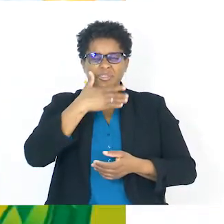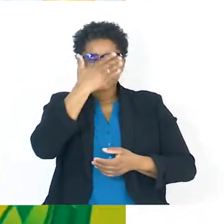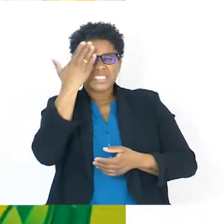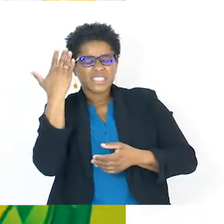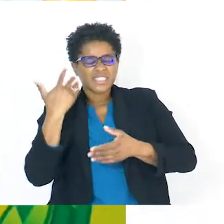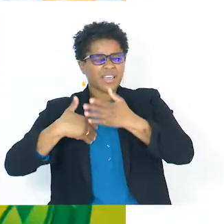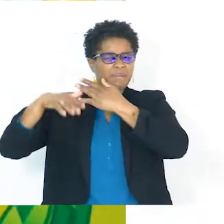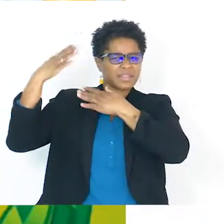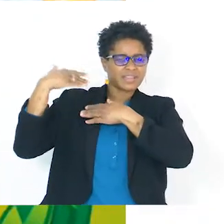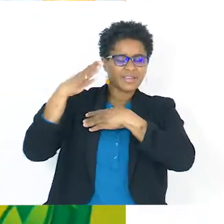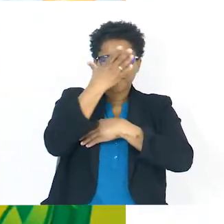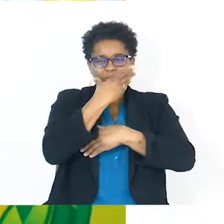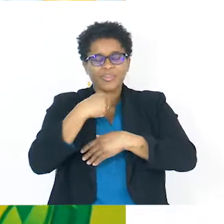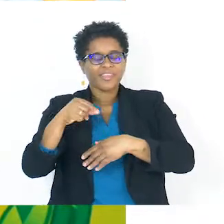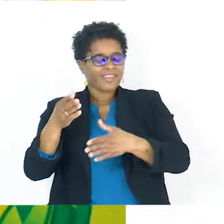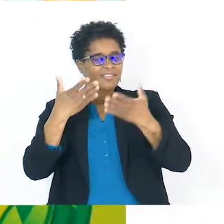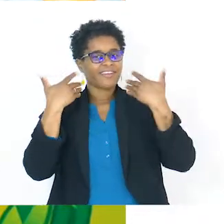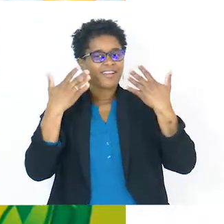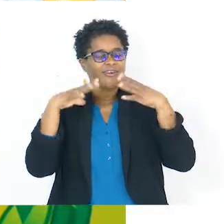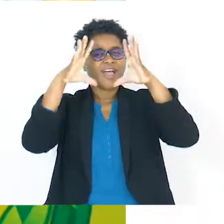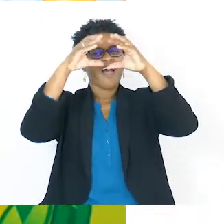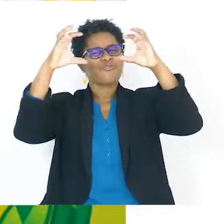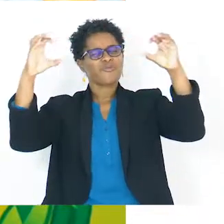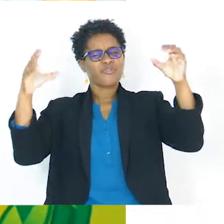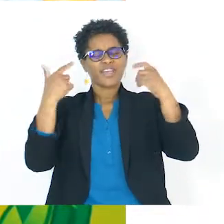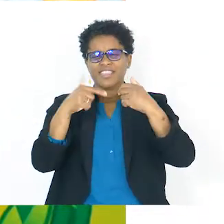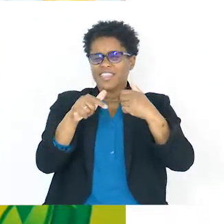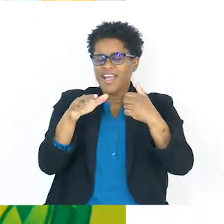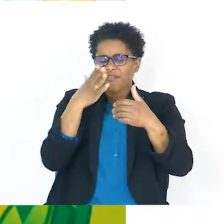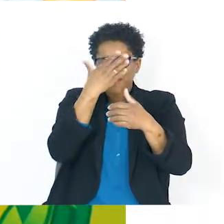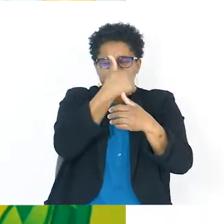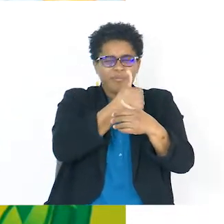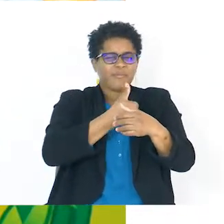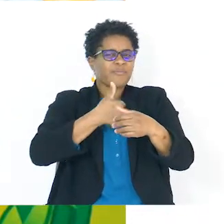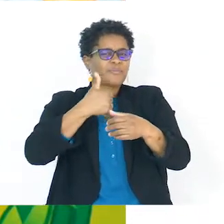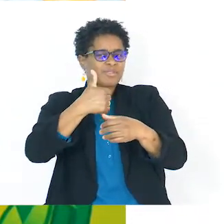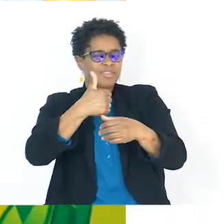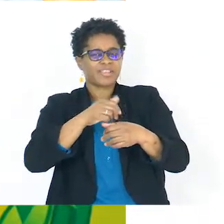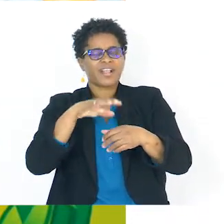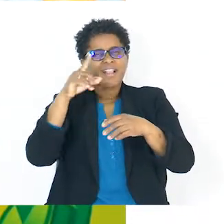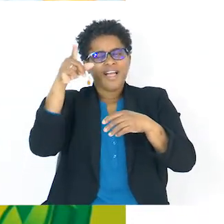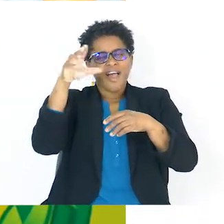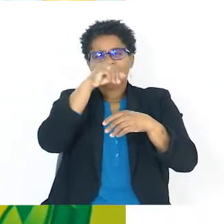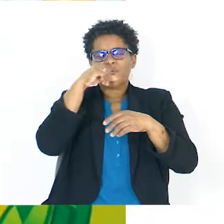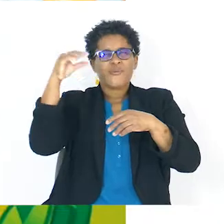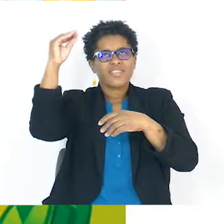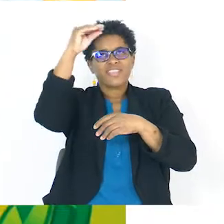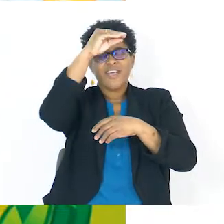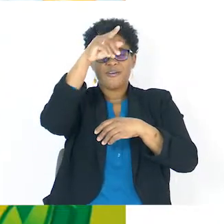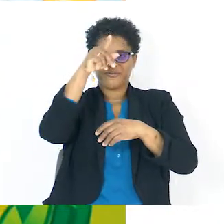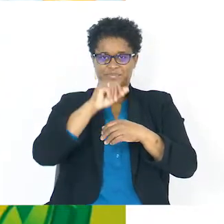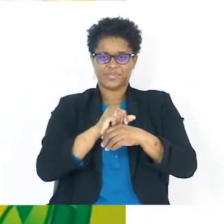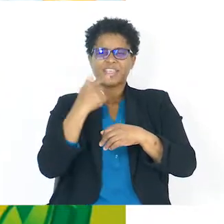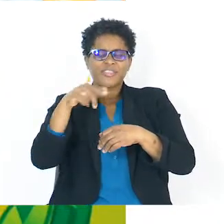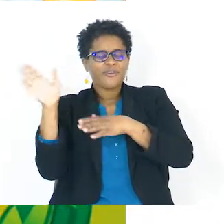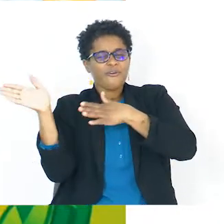Era um dia lindo de verão. As nuvens estavam maravilhosas lá no céu.